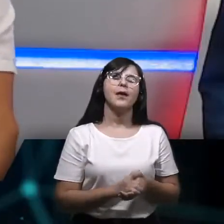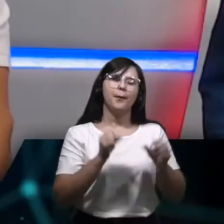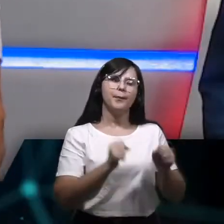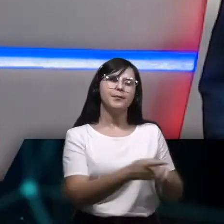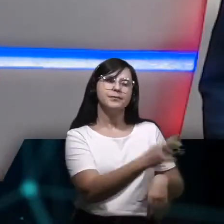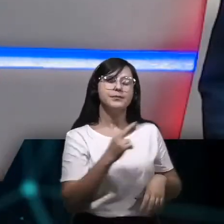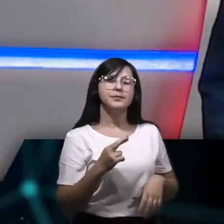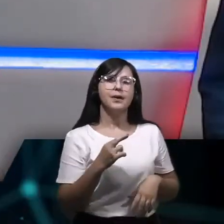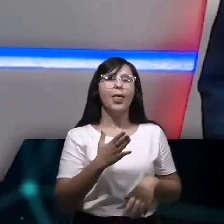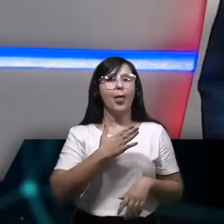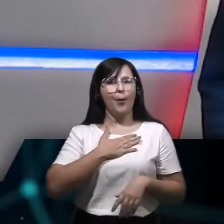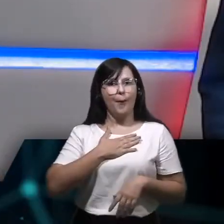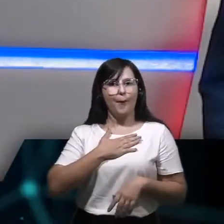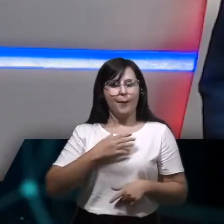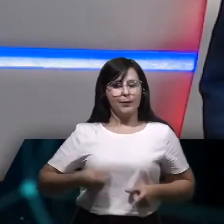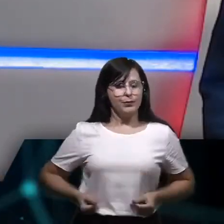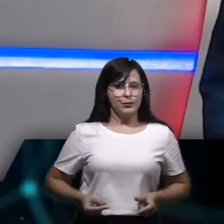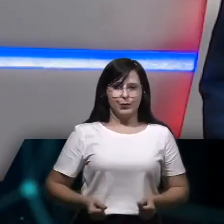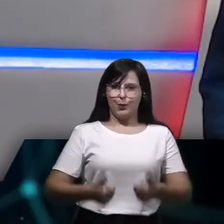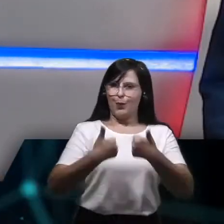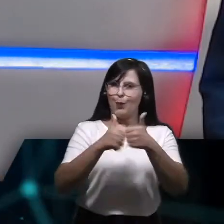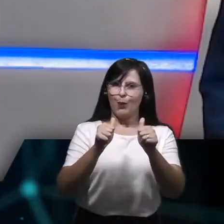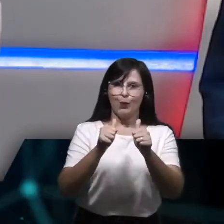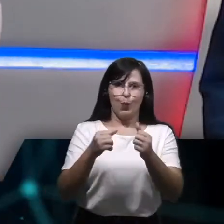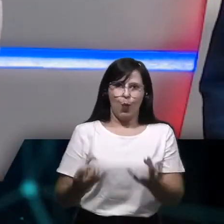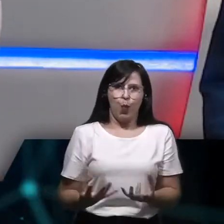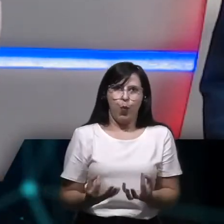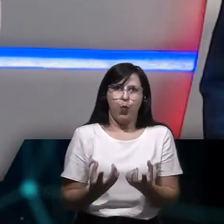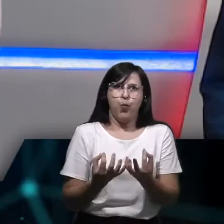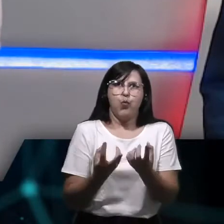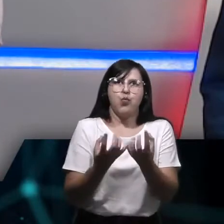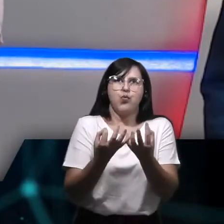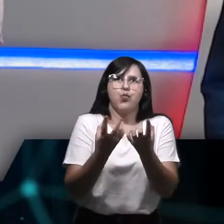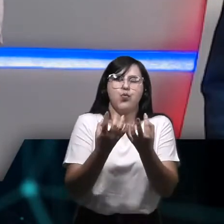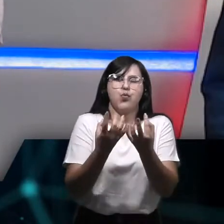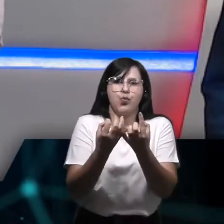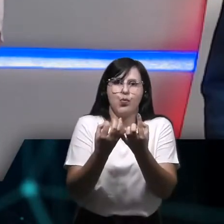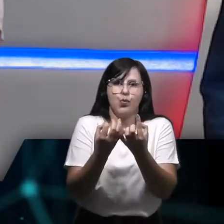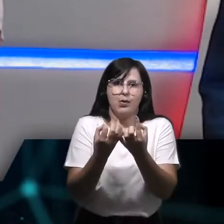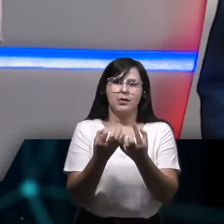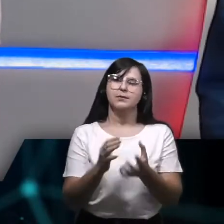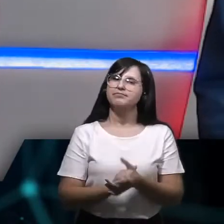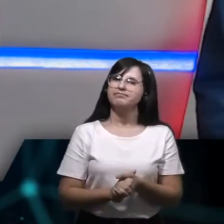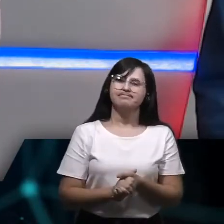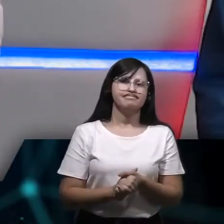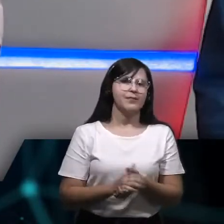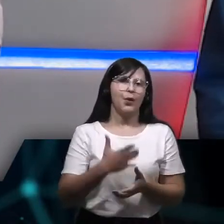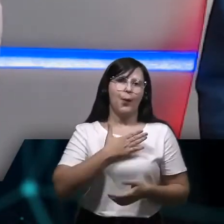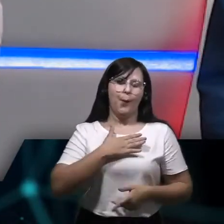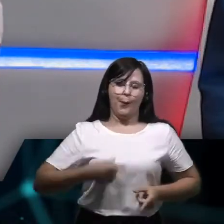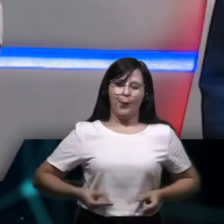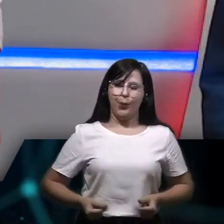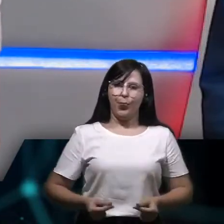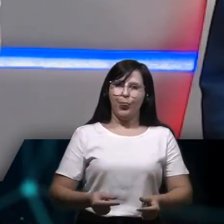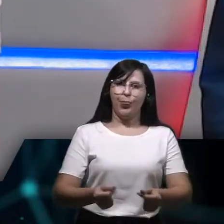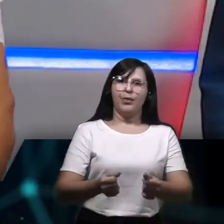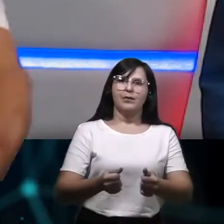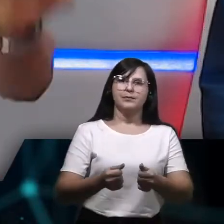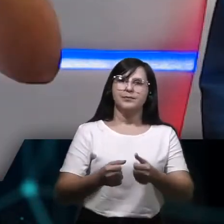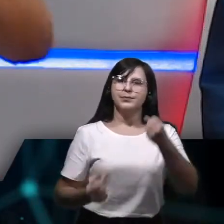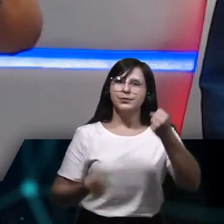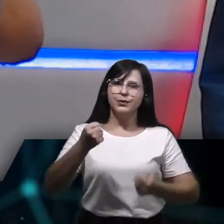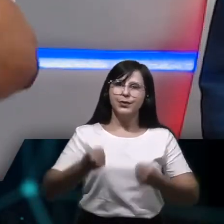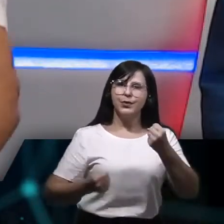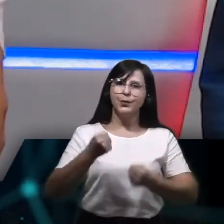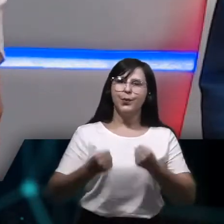ao senhor que na minha época o ônibus não pegava fogo com aluno dentro. Quero dizer ao senhor que na minha época os transportes não